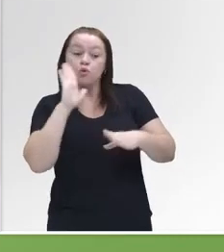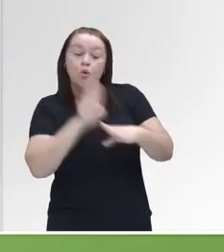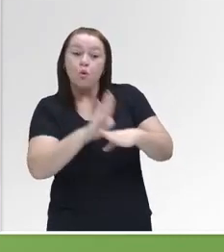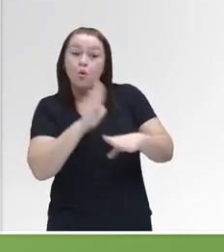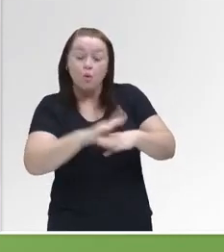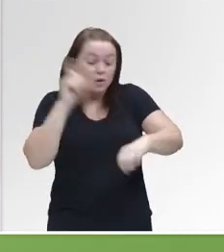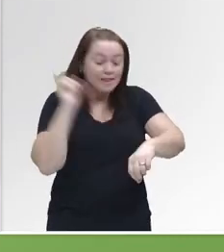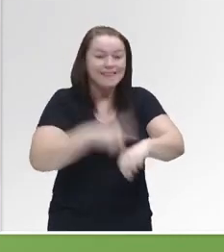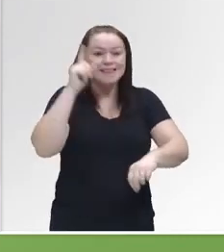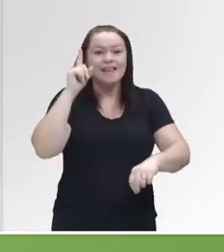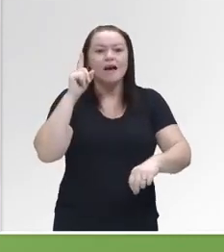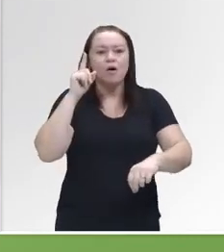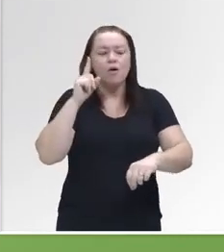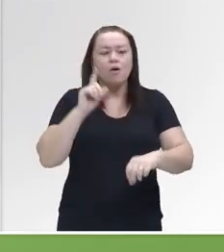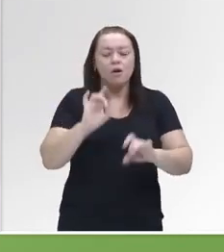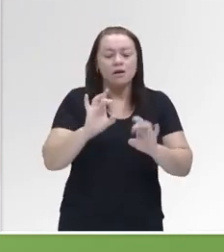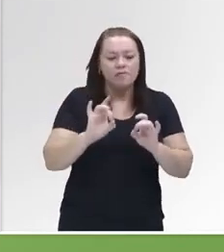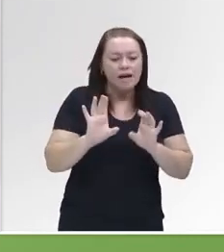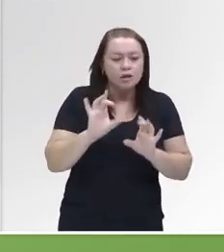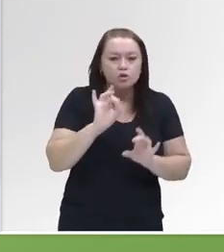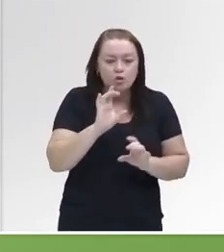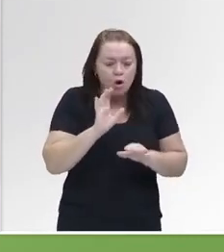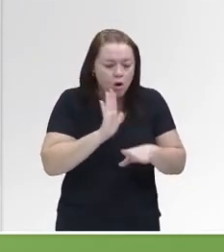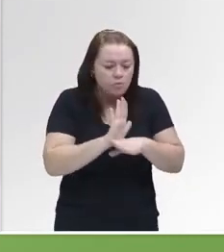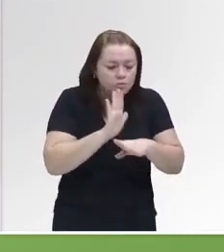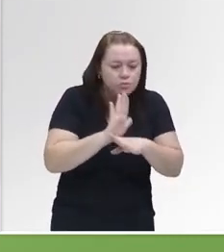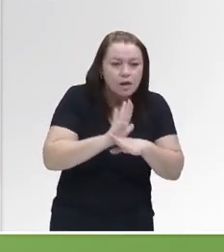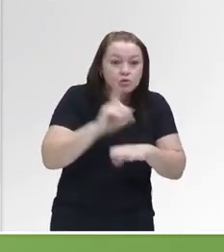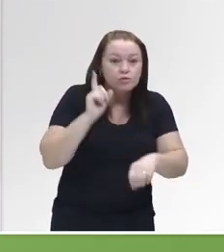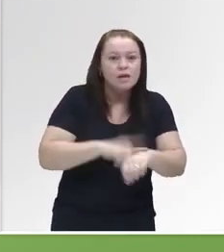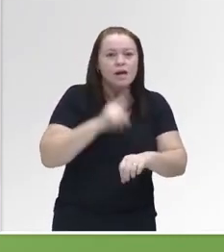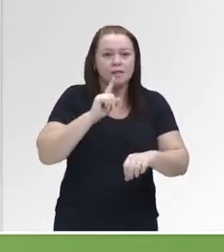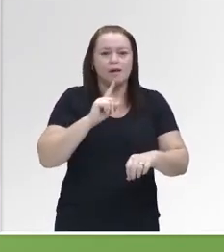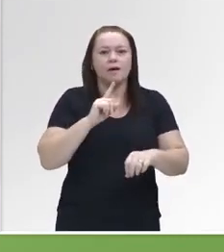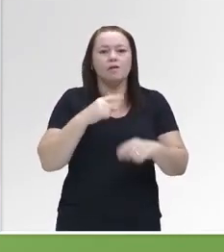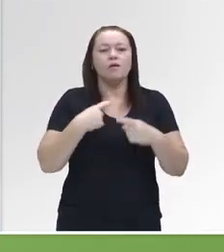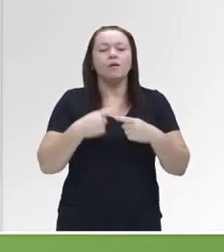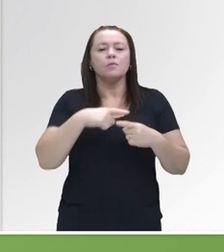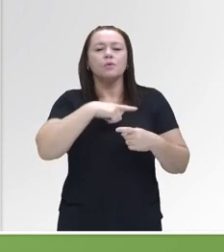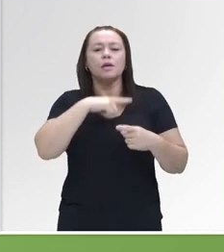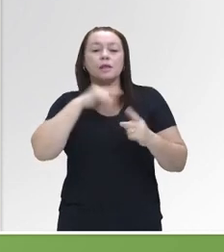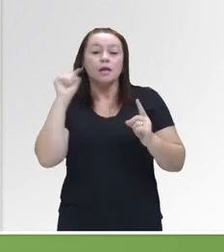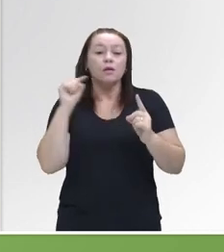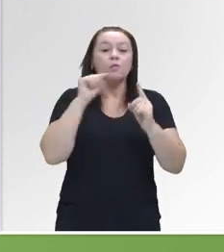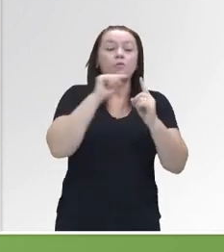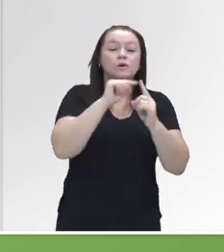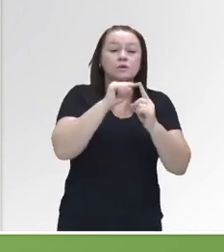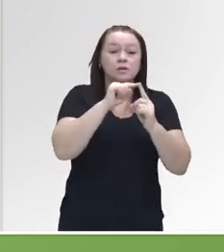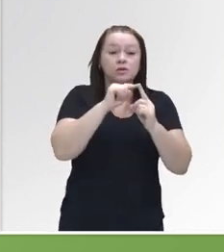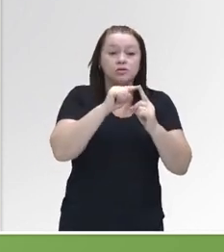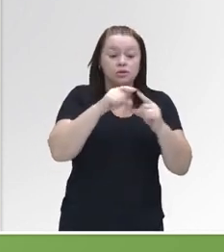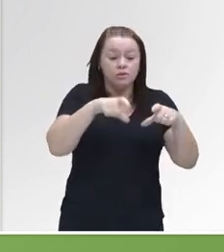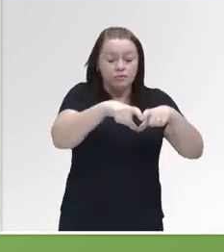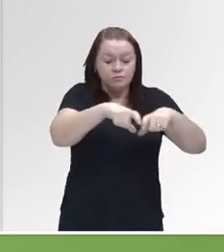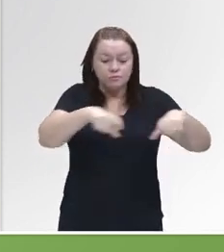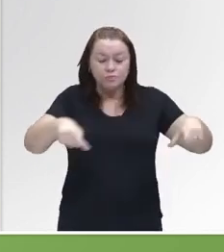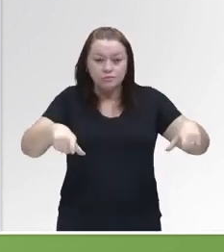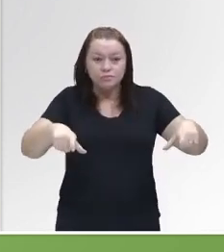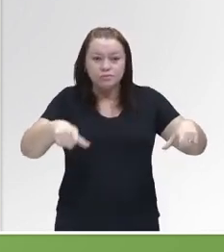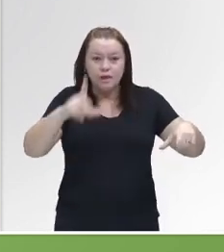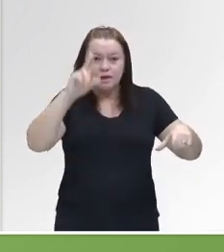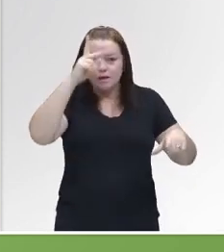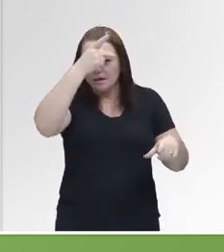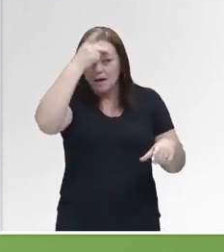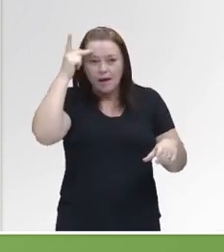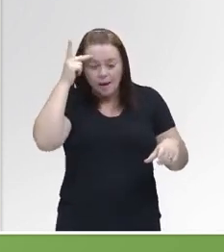imediatas e provisórias que têm por finalidade manter as funções vitais do indivíduo. Isso quer dizer